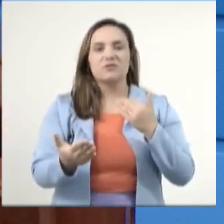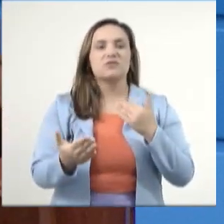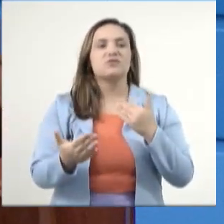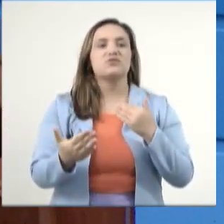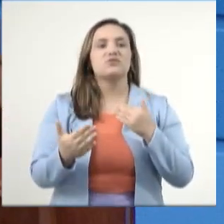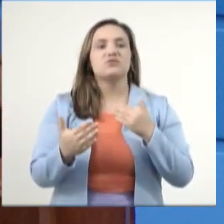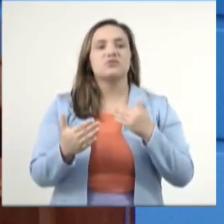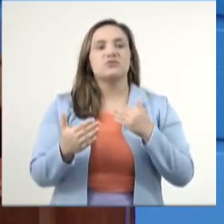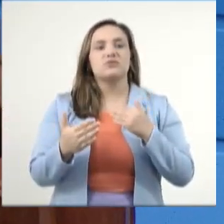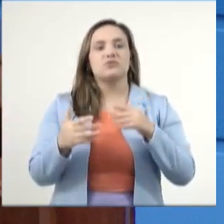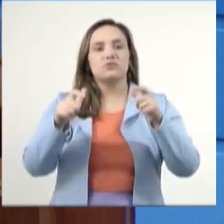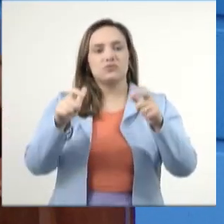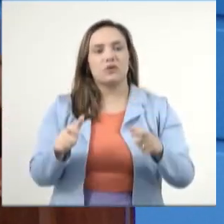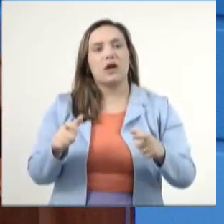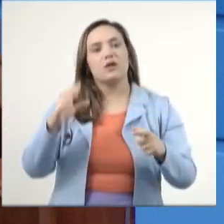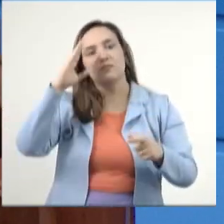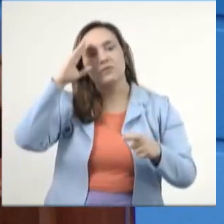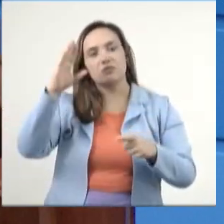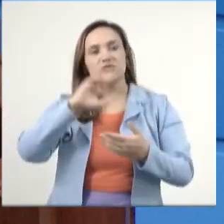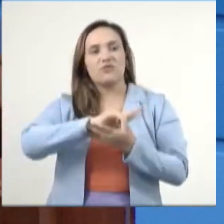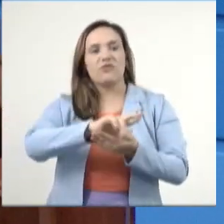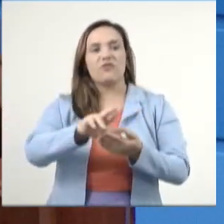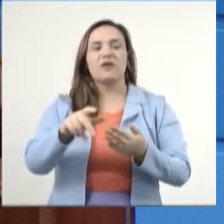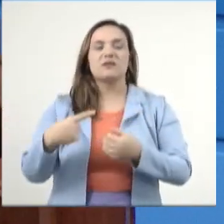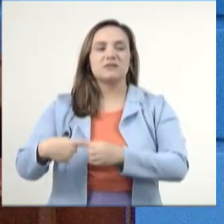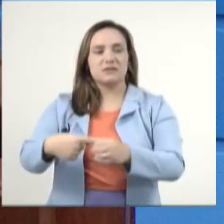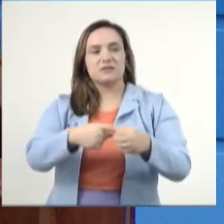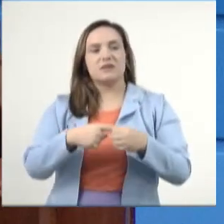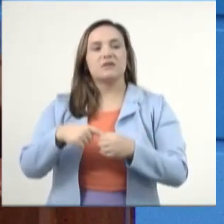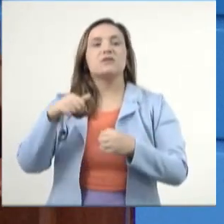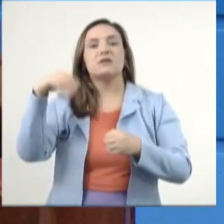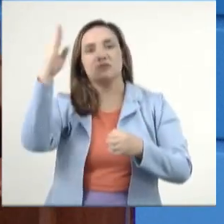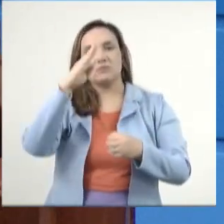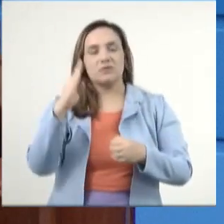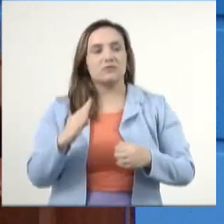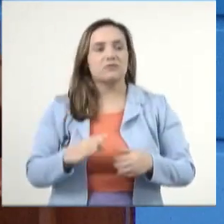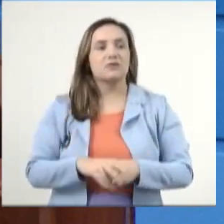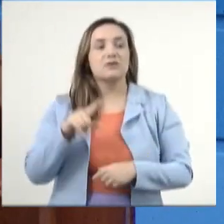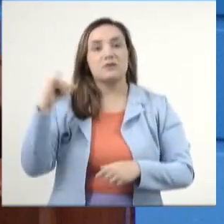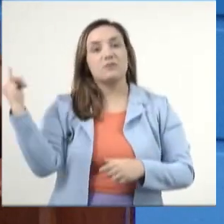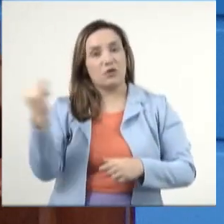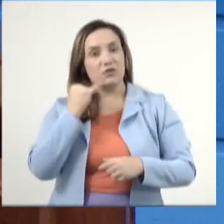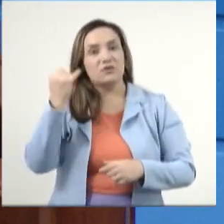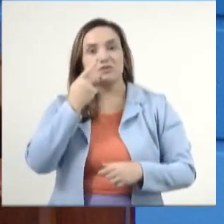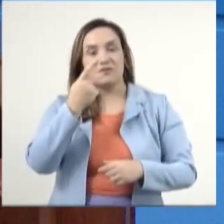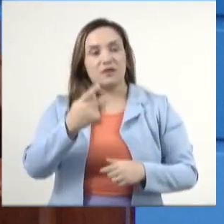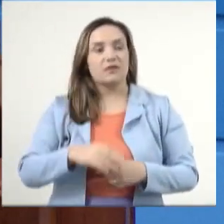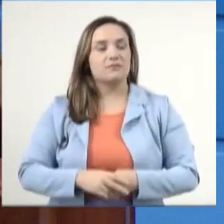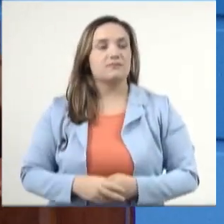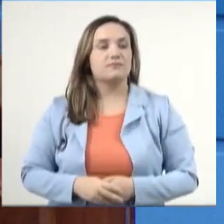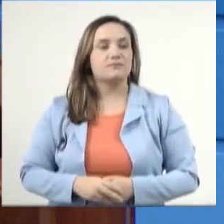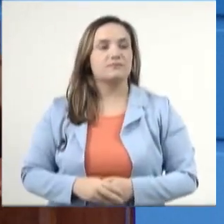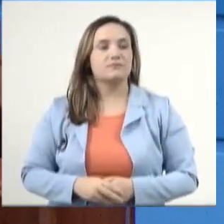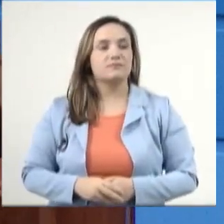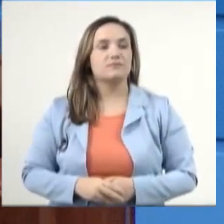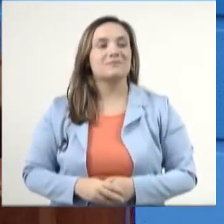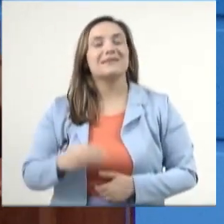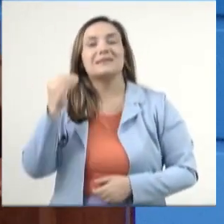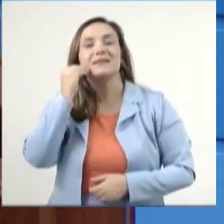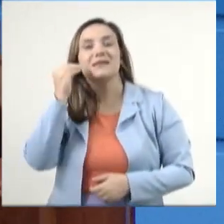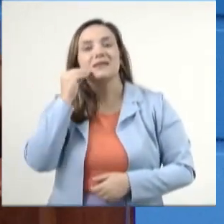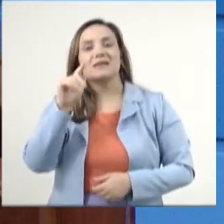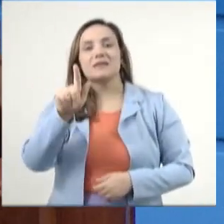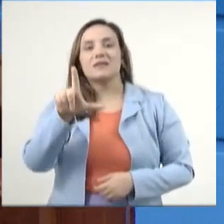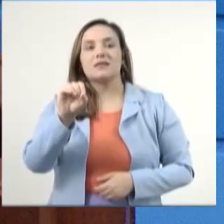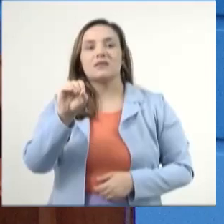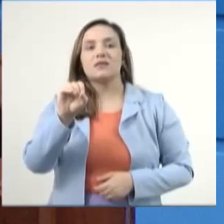na frente dos quartéis em vários municípios do Brasil. Importante dizer que uma tentativa de